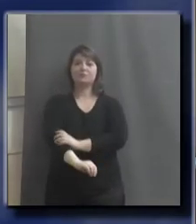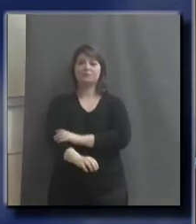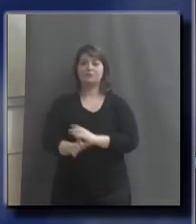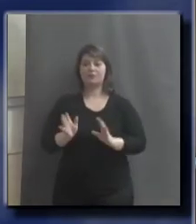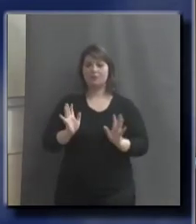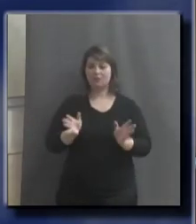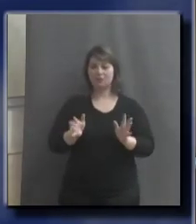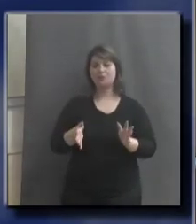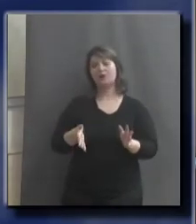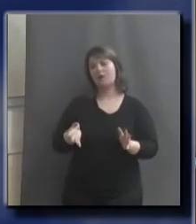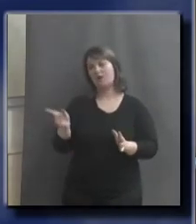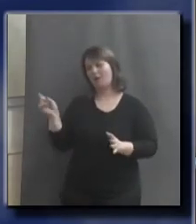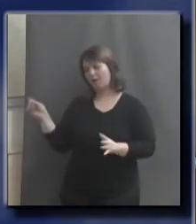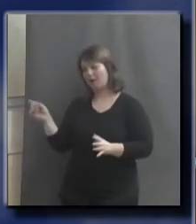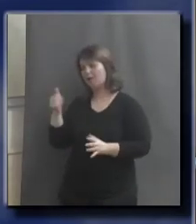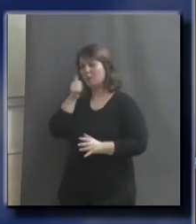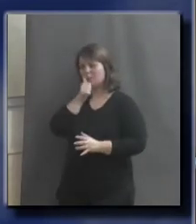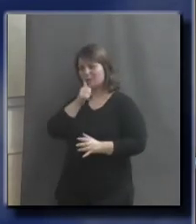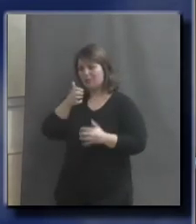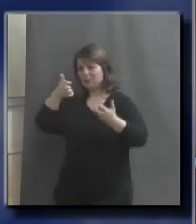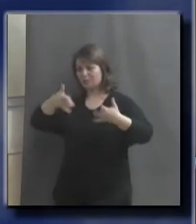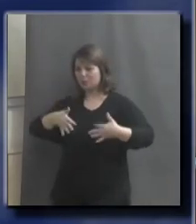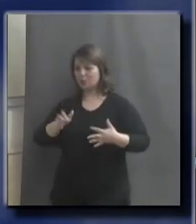já tocado aqui também pela Luciana,